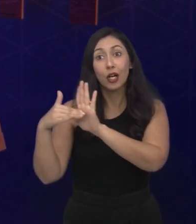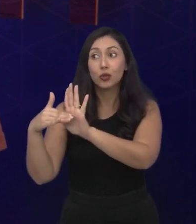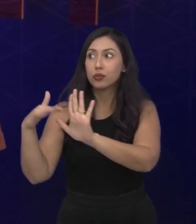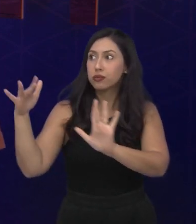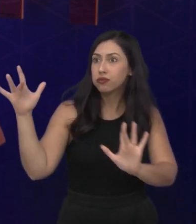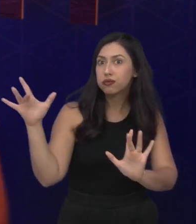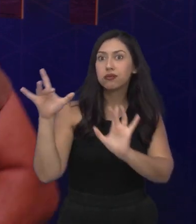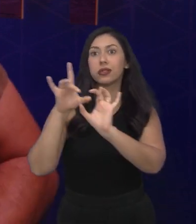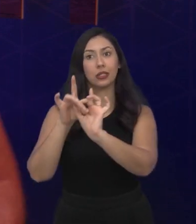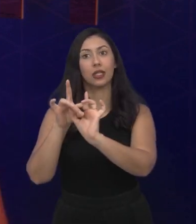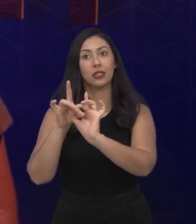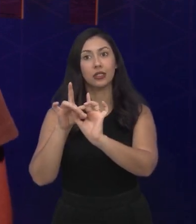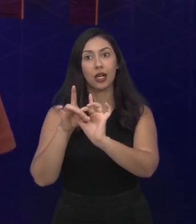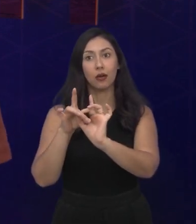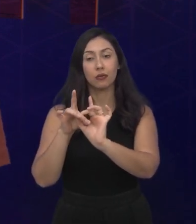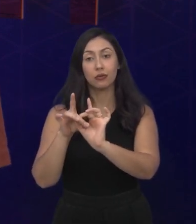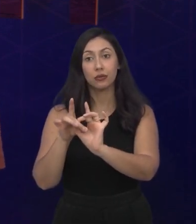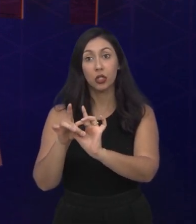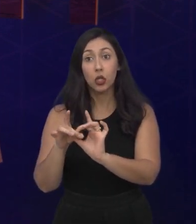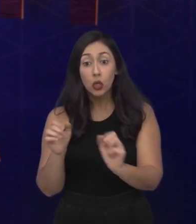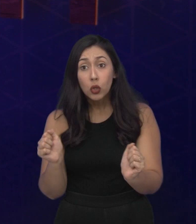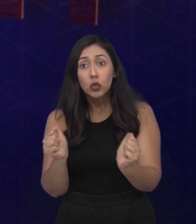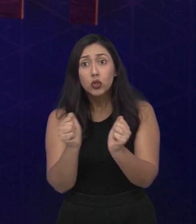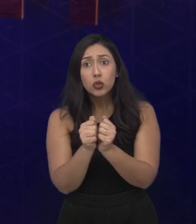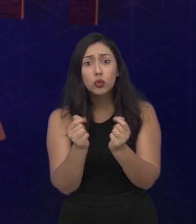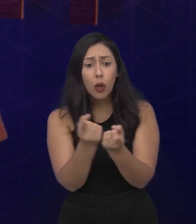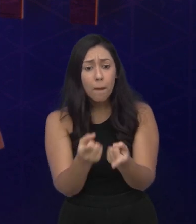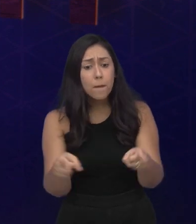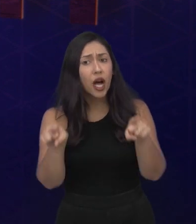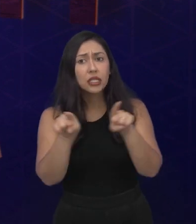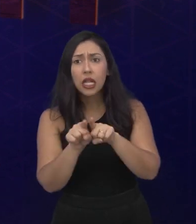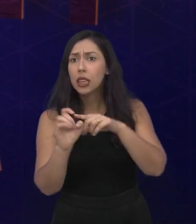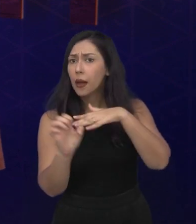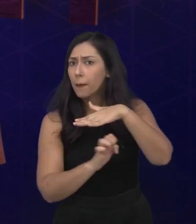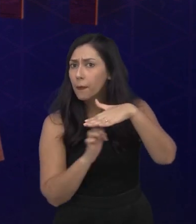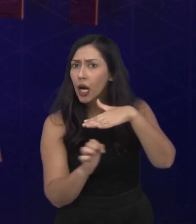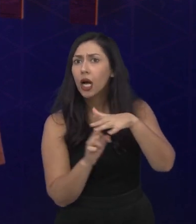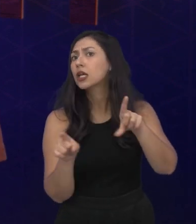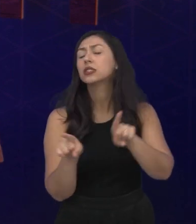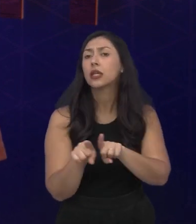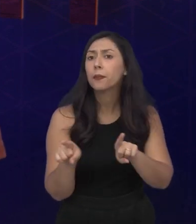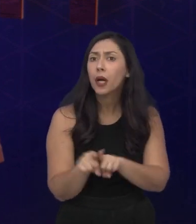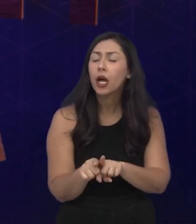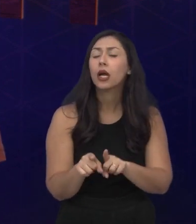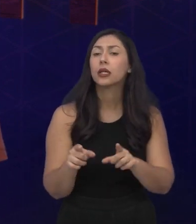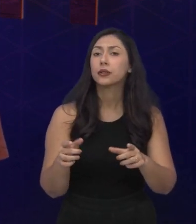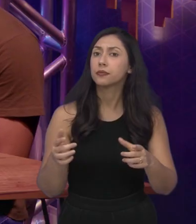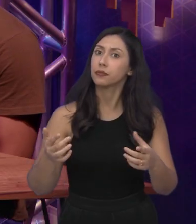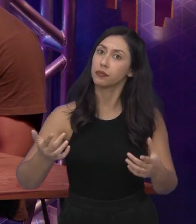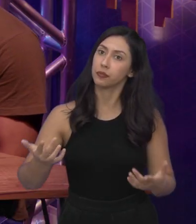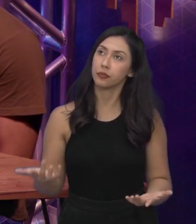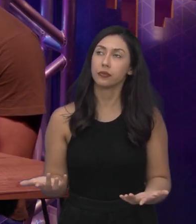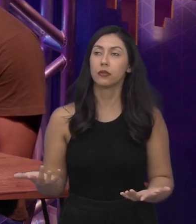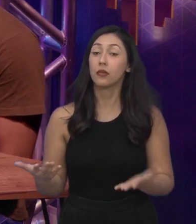essa conexão. Às vezes até com empresas que podem destinar parte dos recursos financeiros e tal,